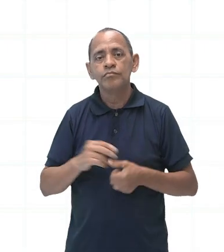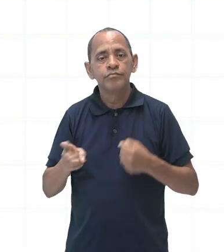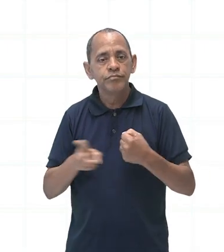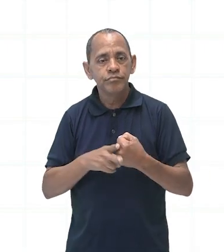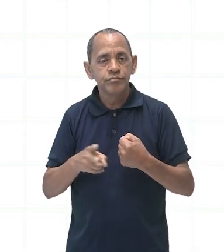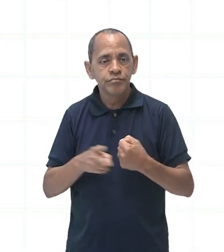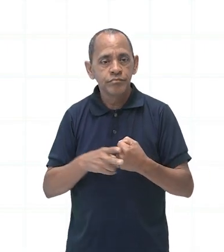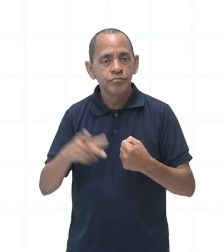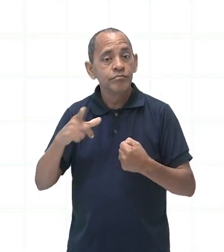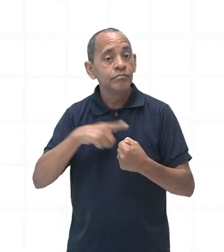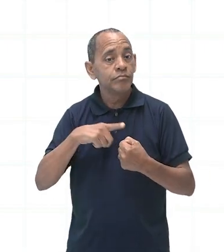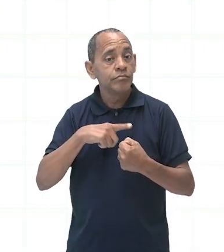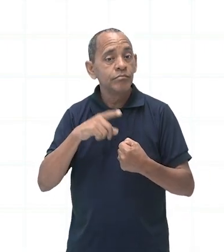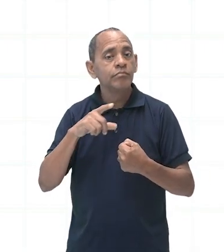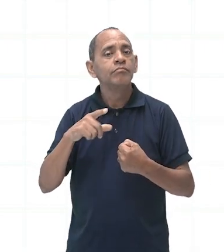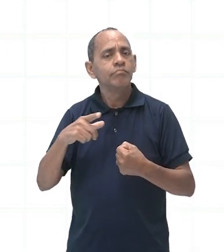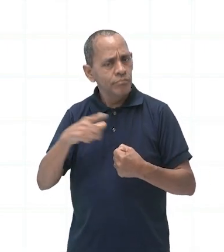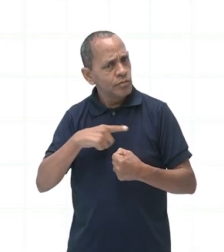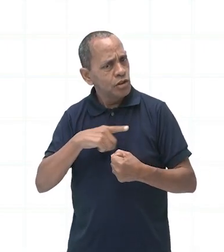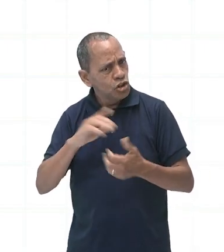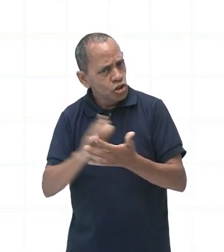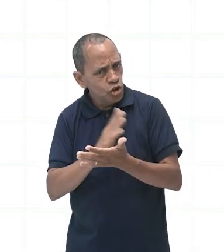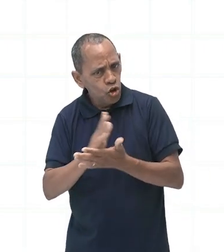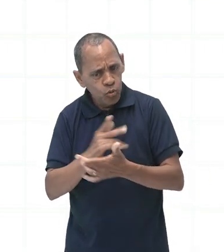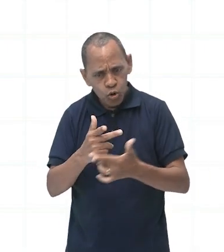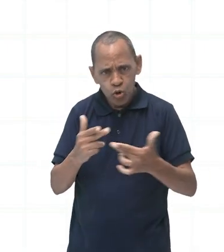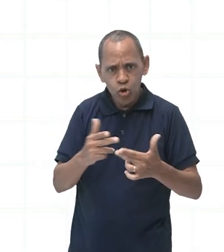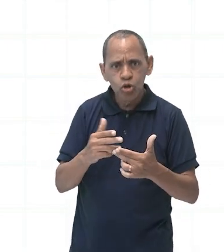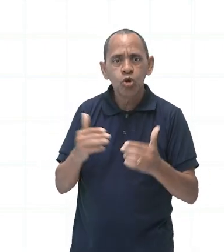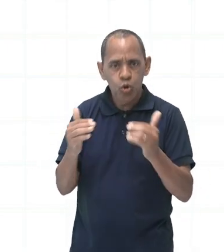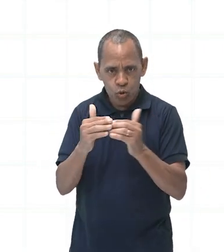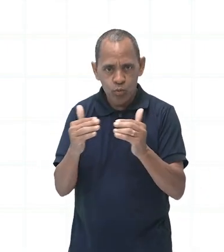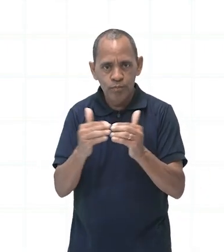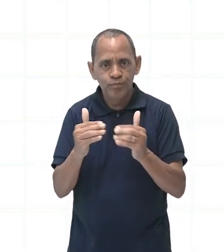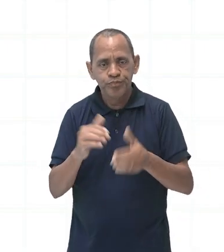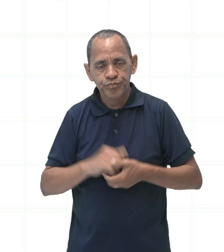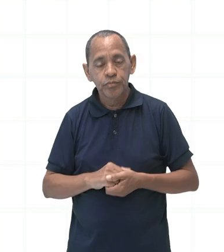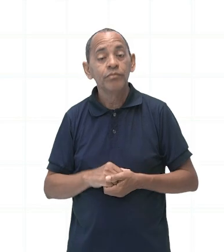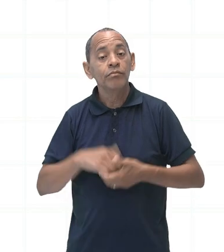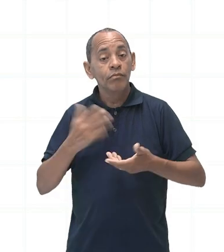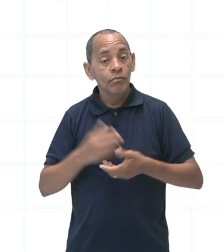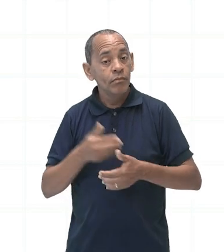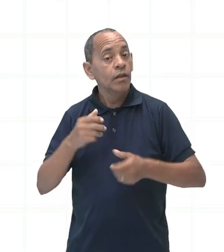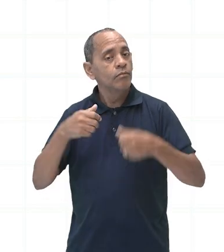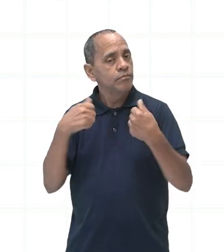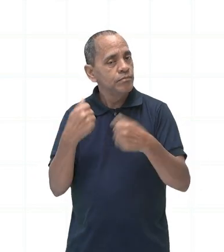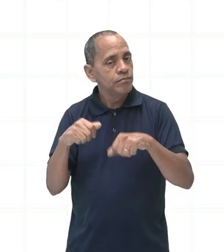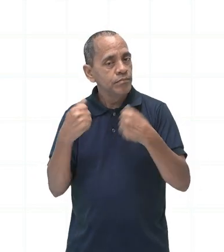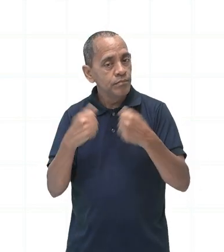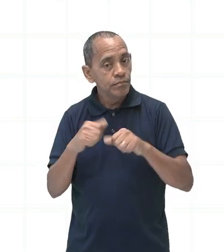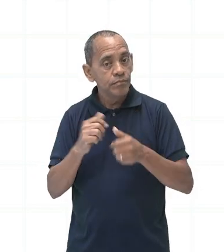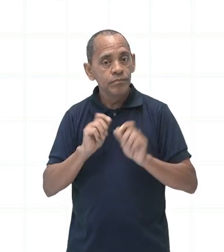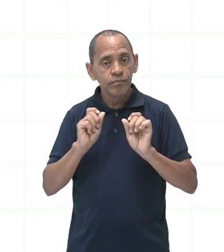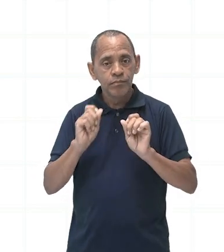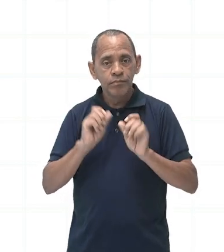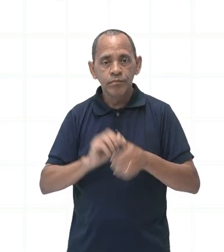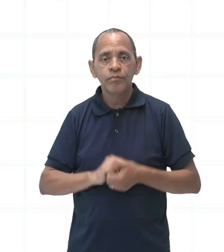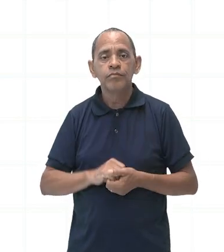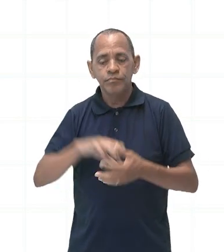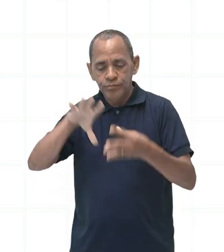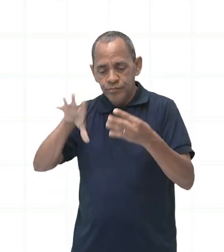de movimento, né? Então, é um verbo. Quem tem alguma coisa, correto? Concordam comigo que